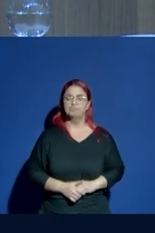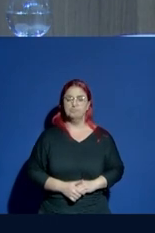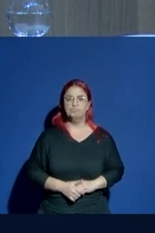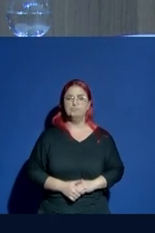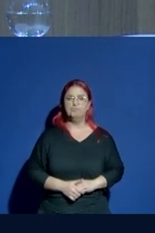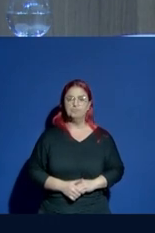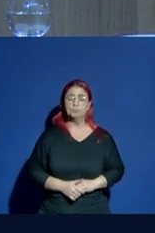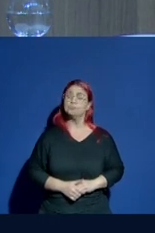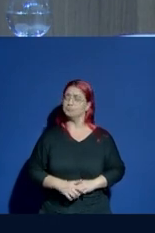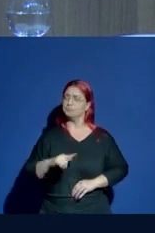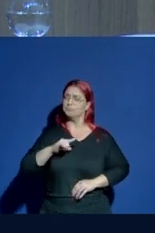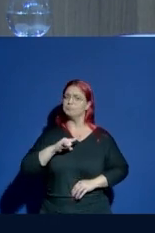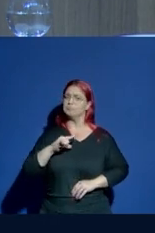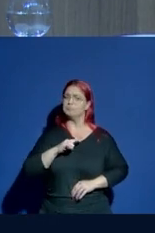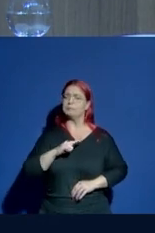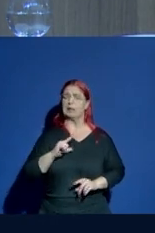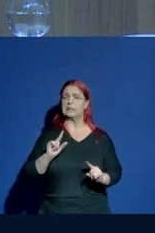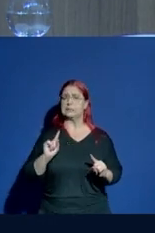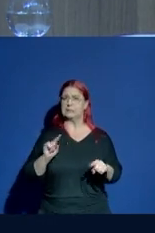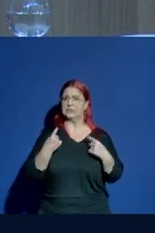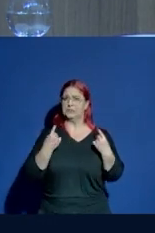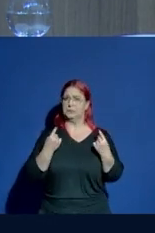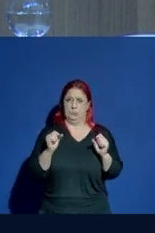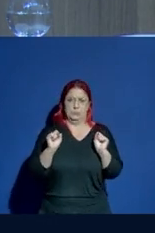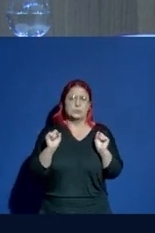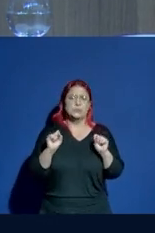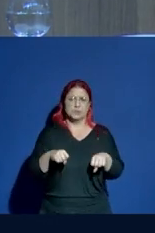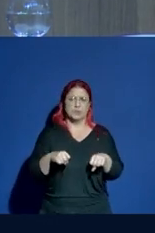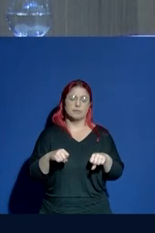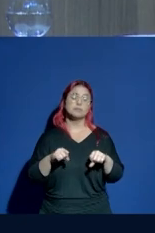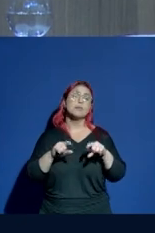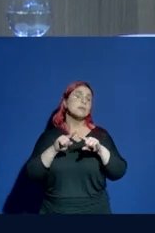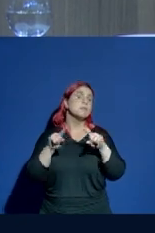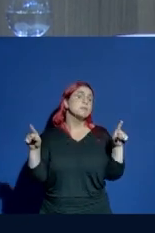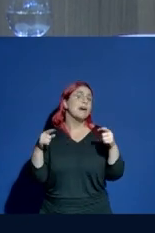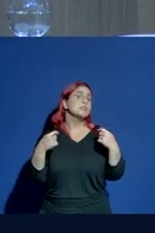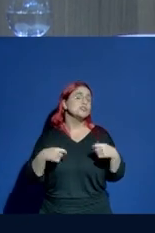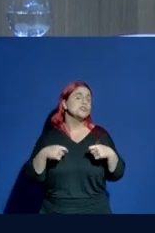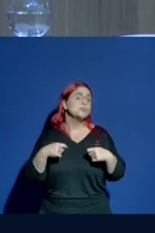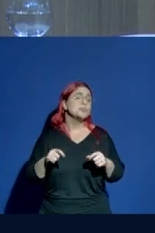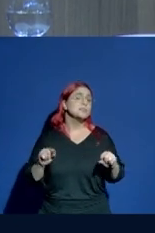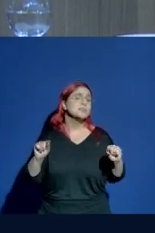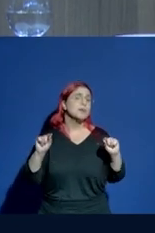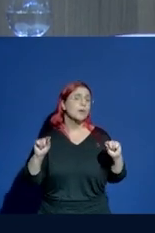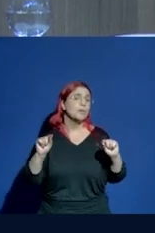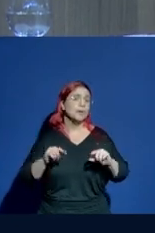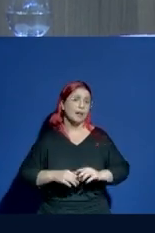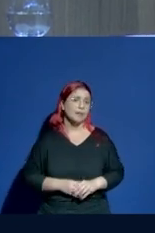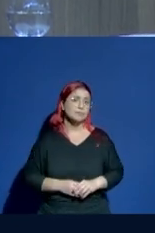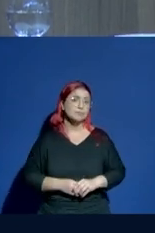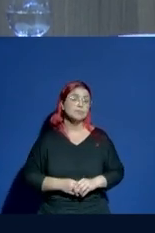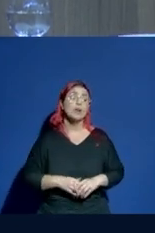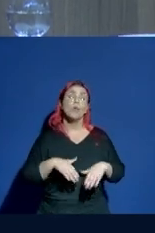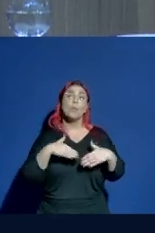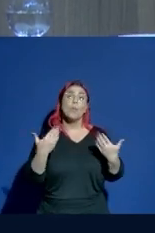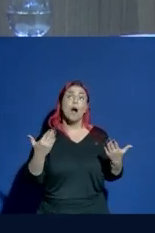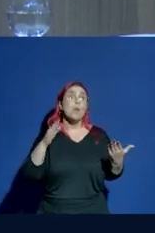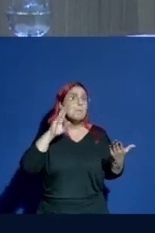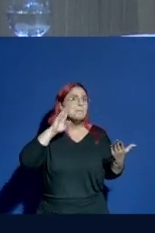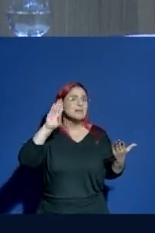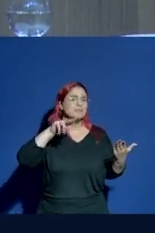em diversos desafios nós sabemos que nós temos que considerar a questão da nossa Matriz atual